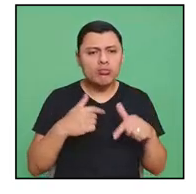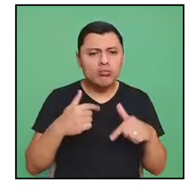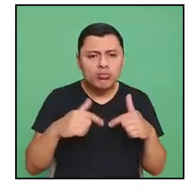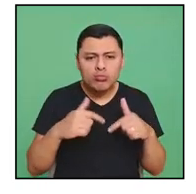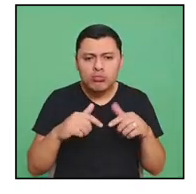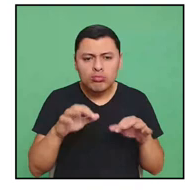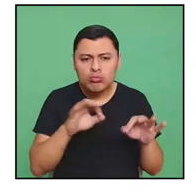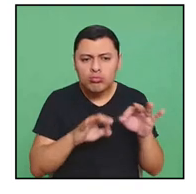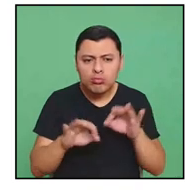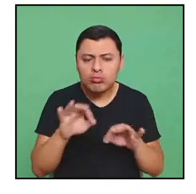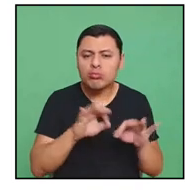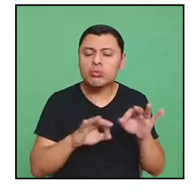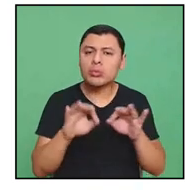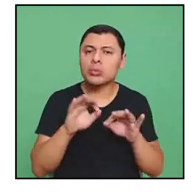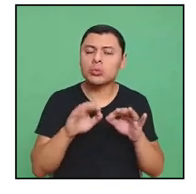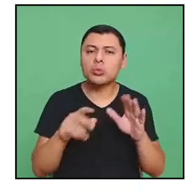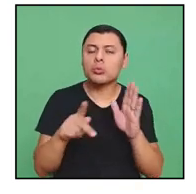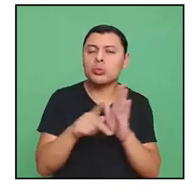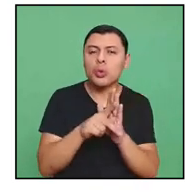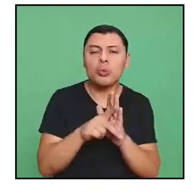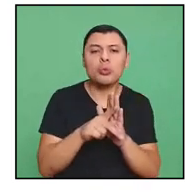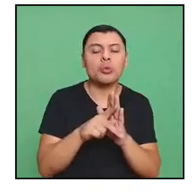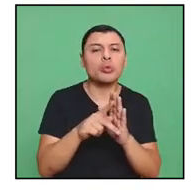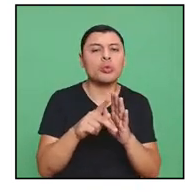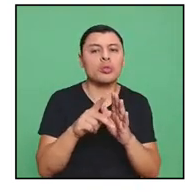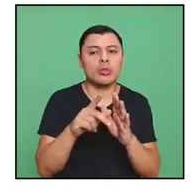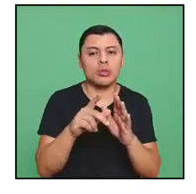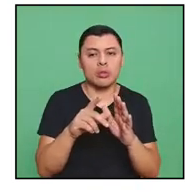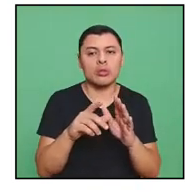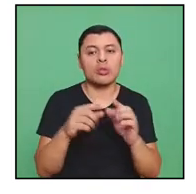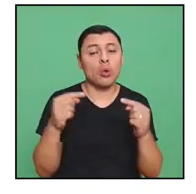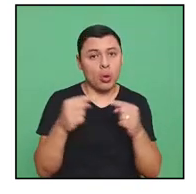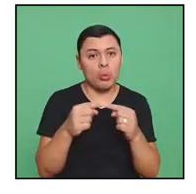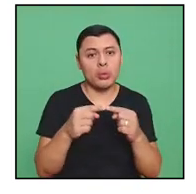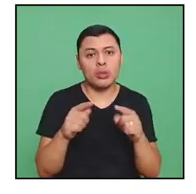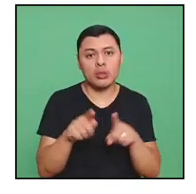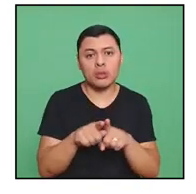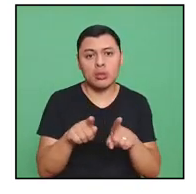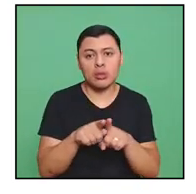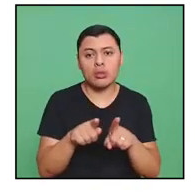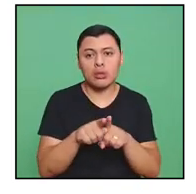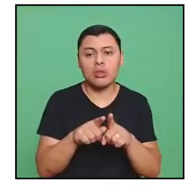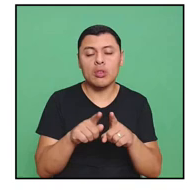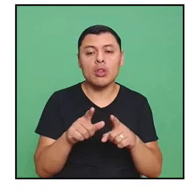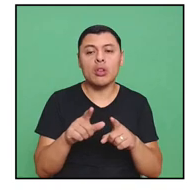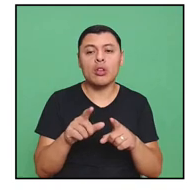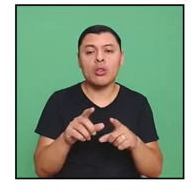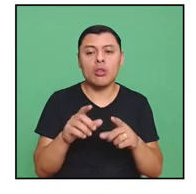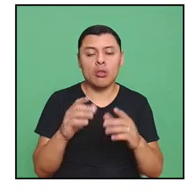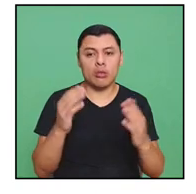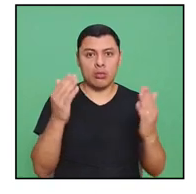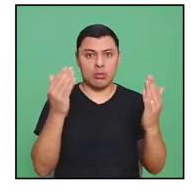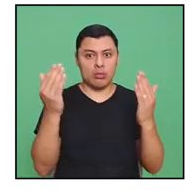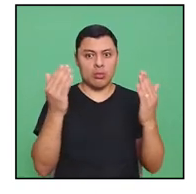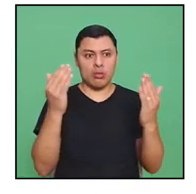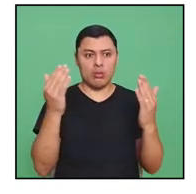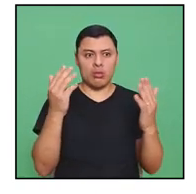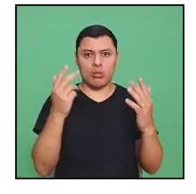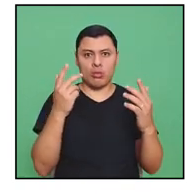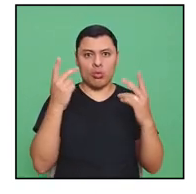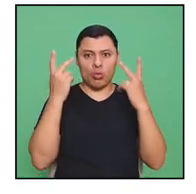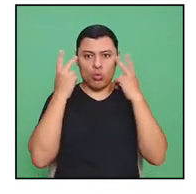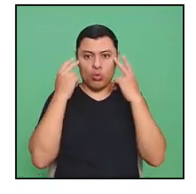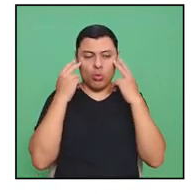que envolviam e que envolvem ainda uma perspectiva mais comum